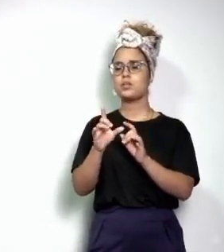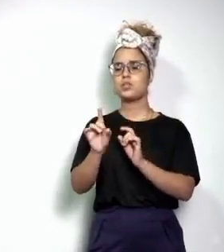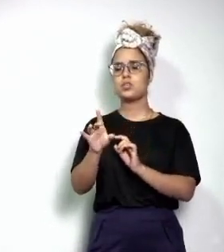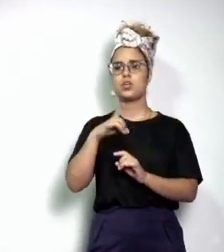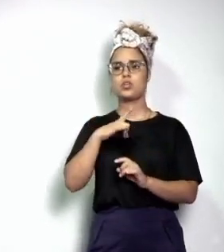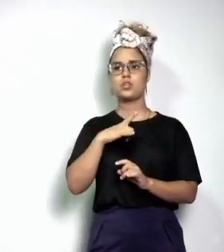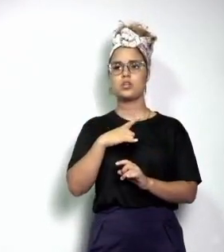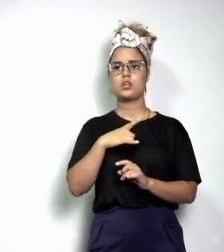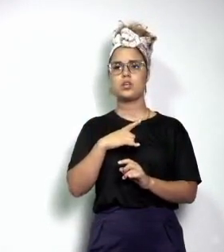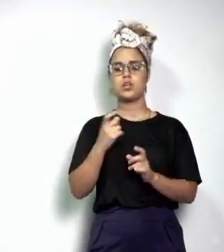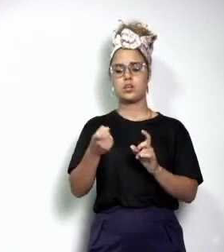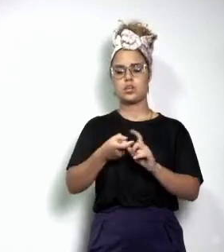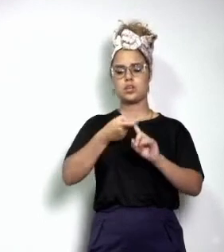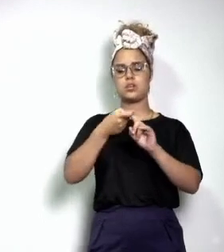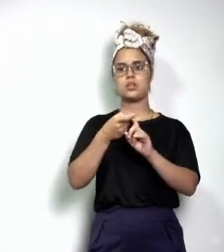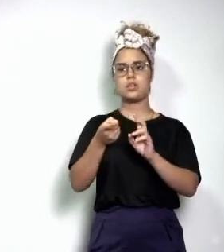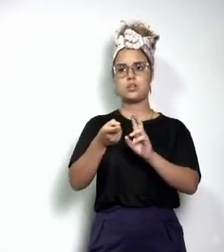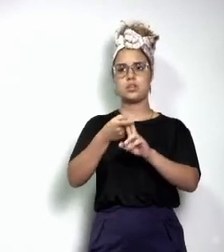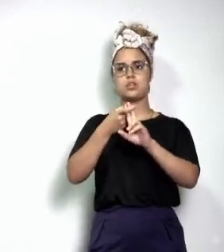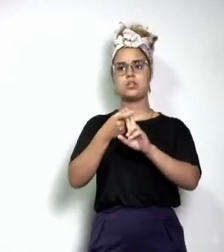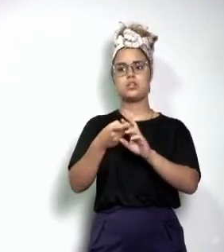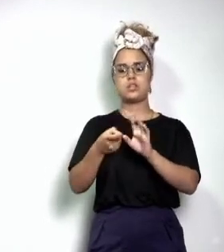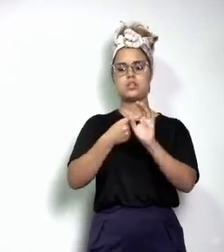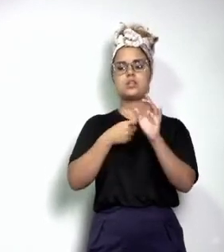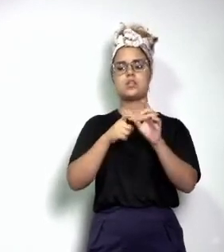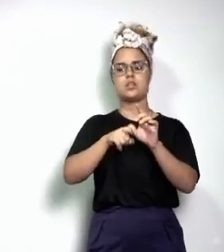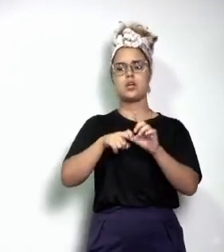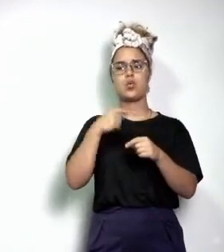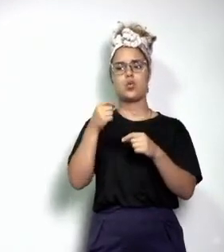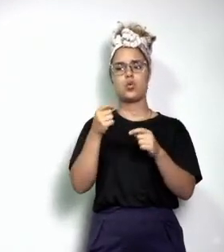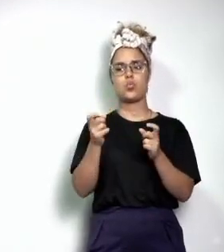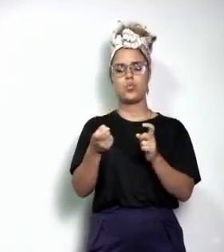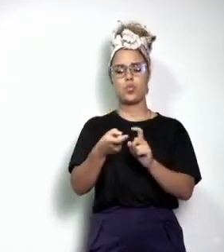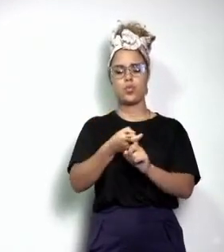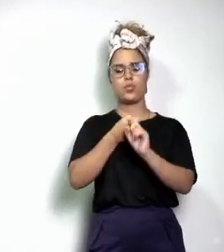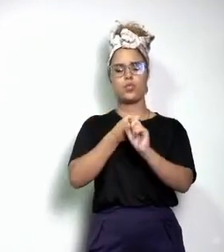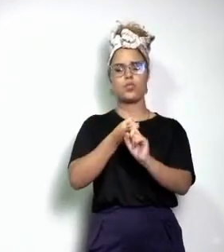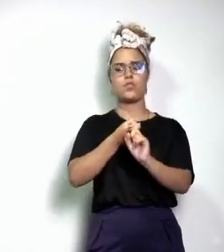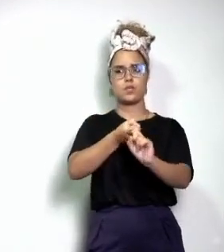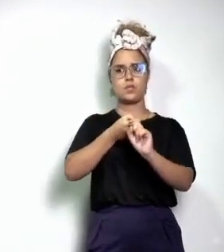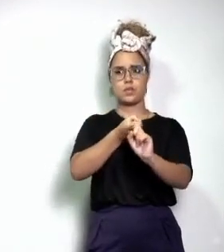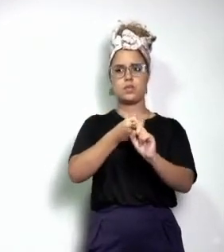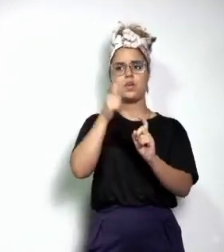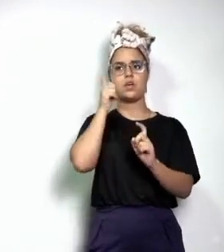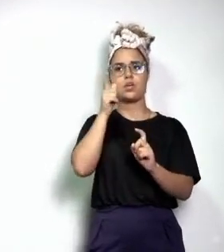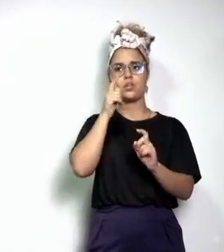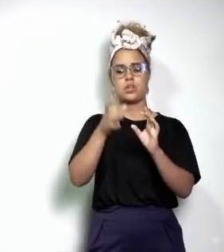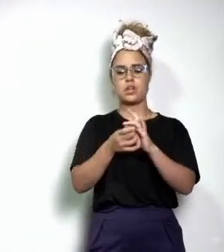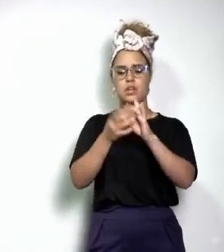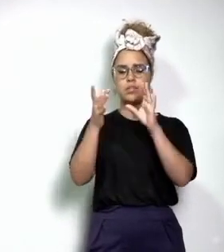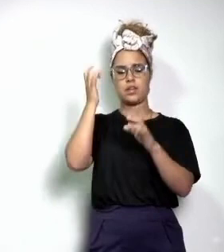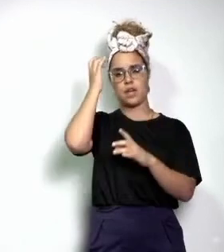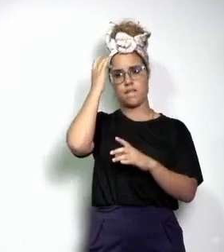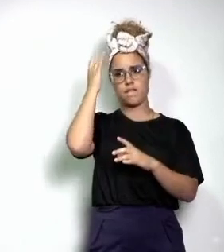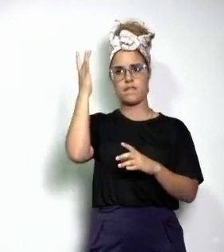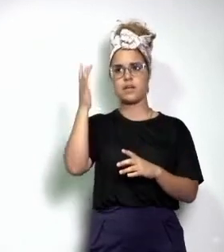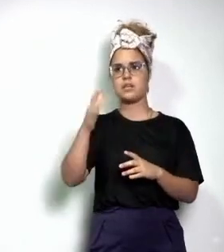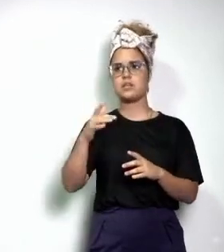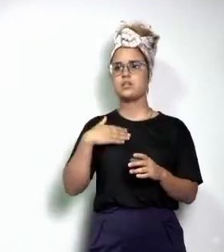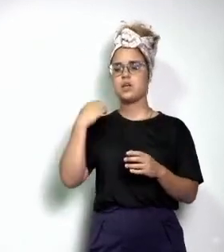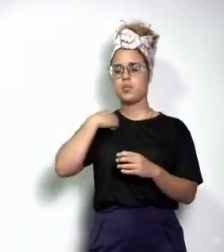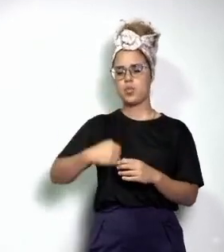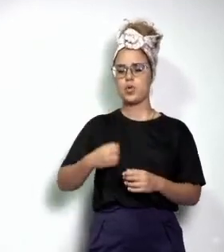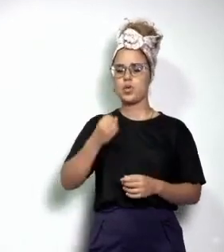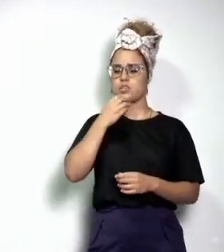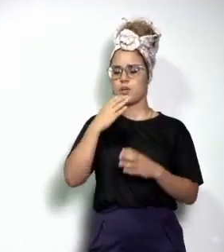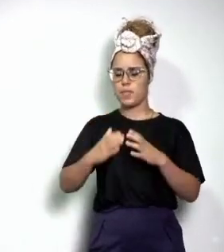só tem essa travinha, que é basicamente um ferrinho que passa numa alça, e aí você consegue liberar com facilidade. A bag também